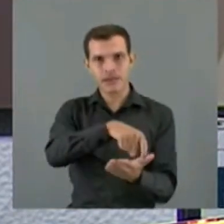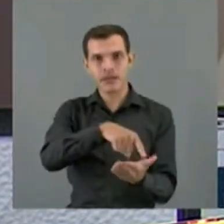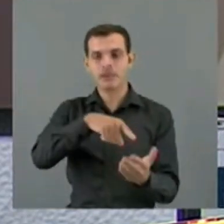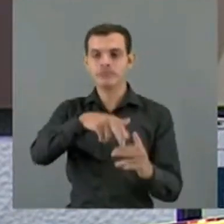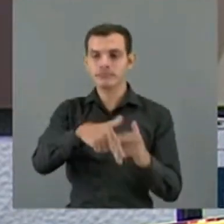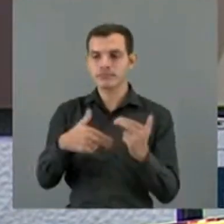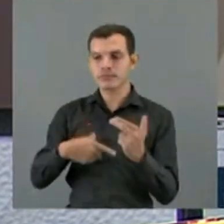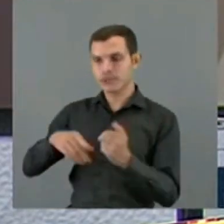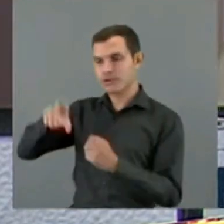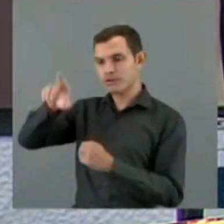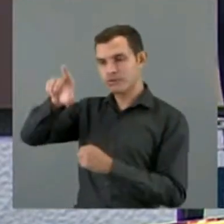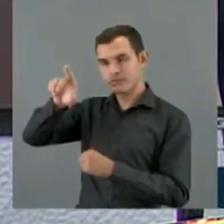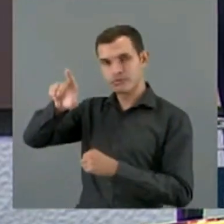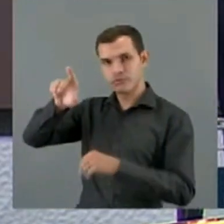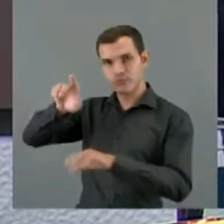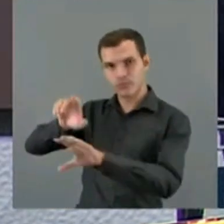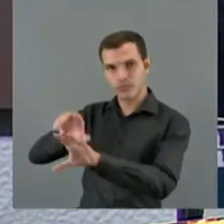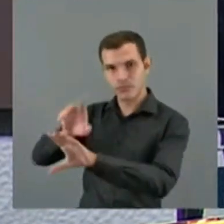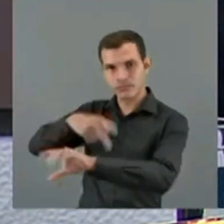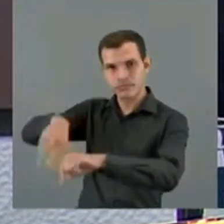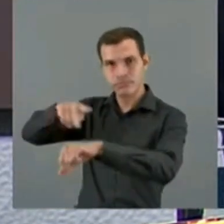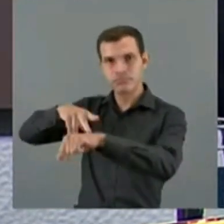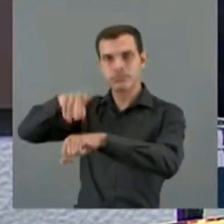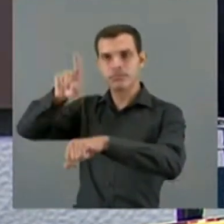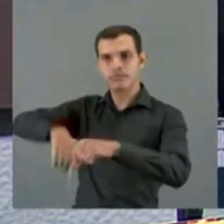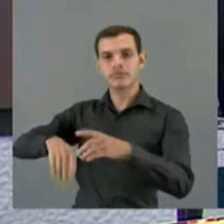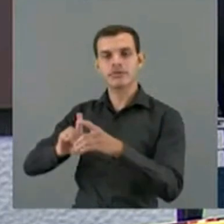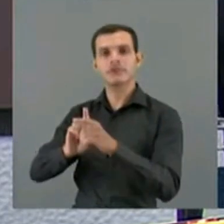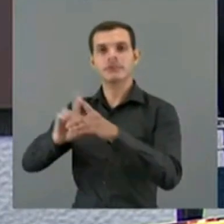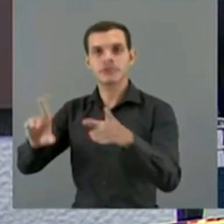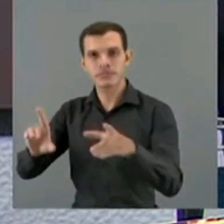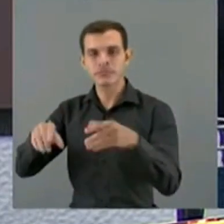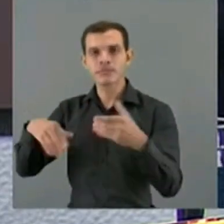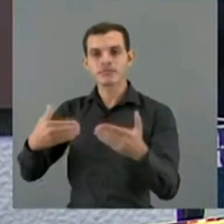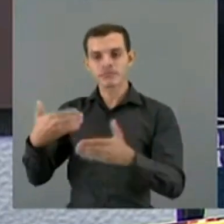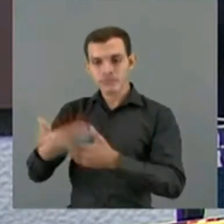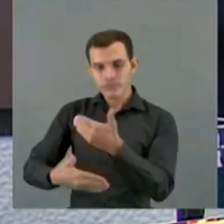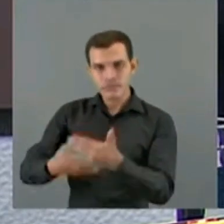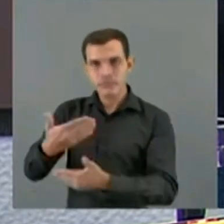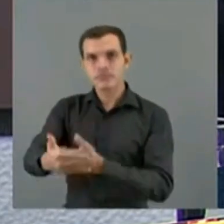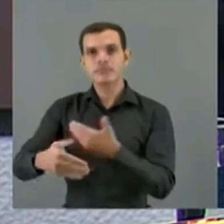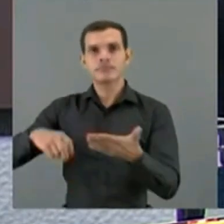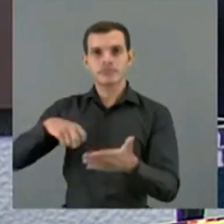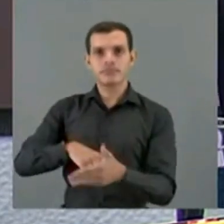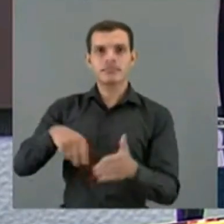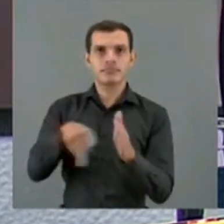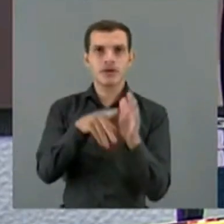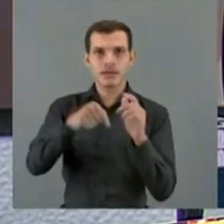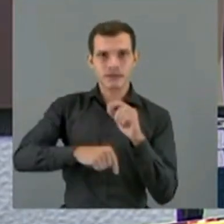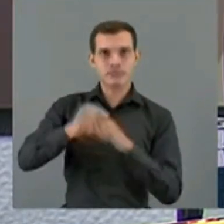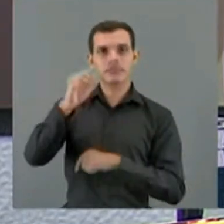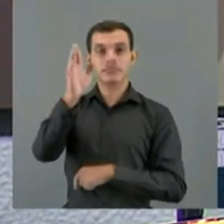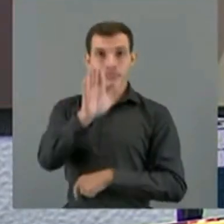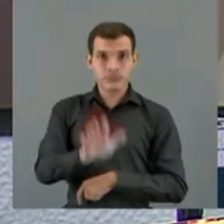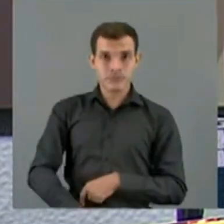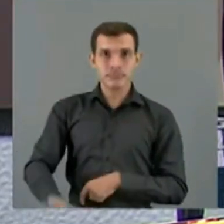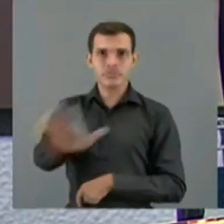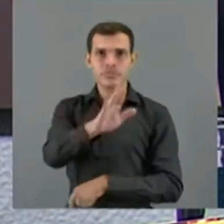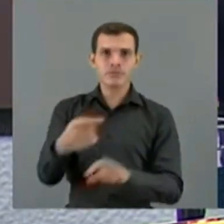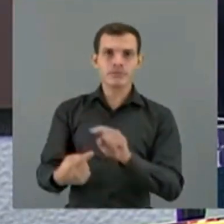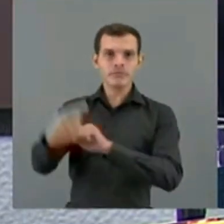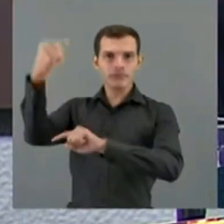democrático de direito, da redemocratização do processo penal brasileiro ocorrido